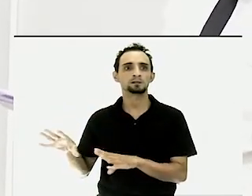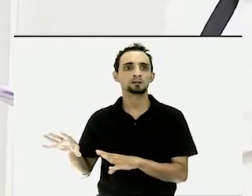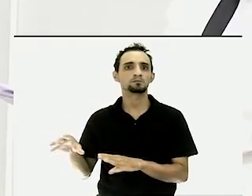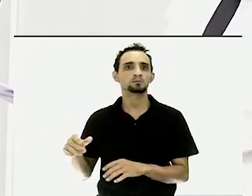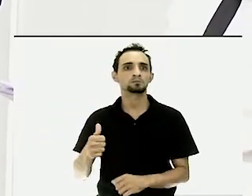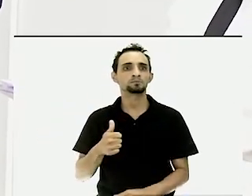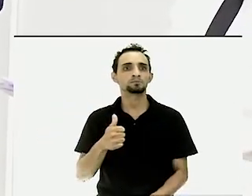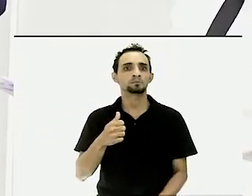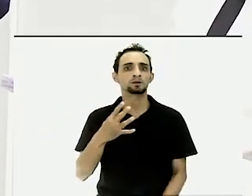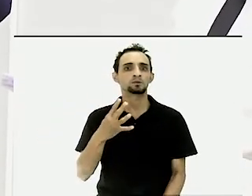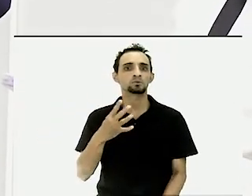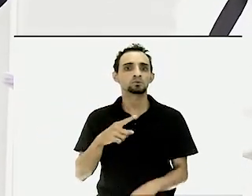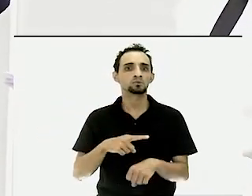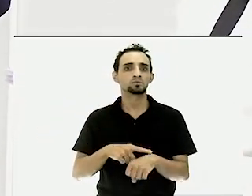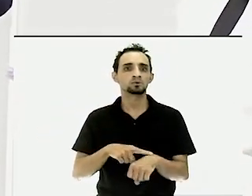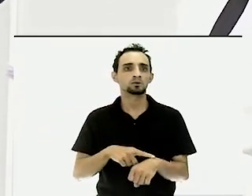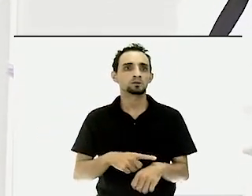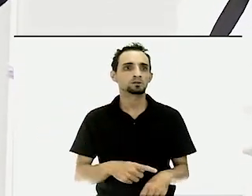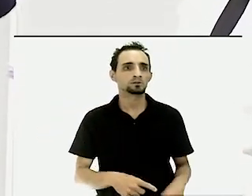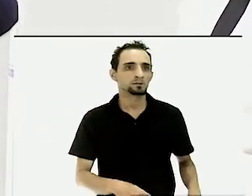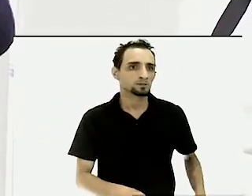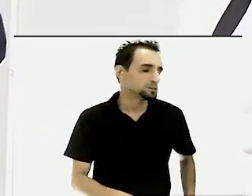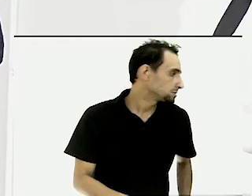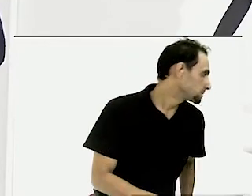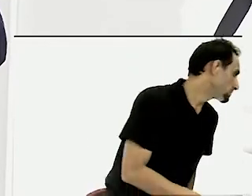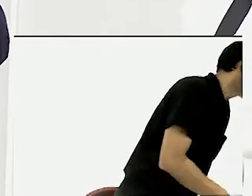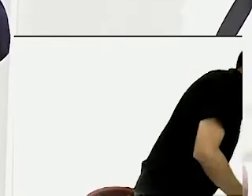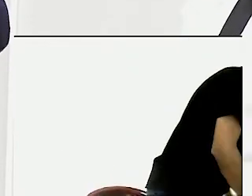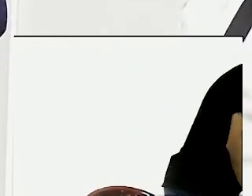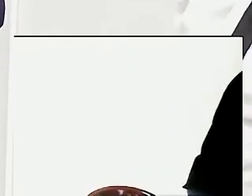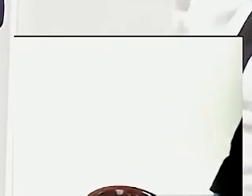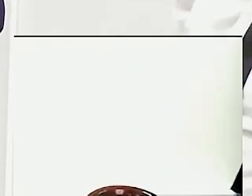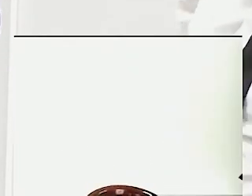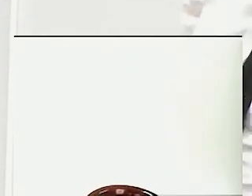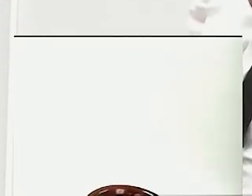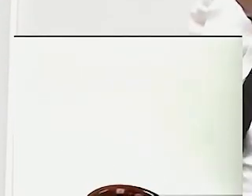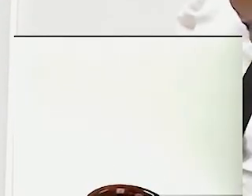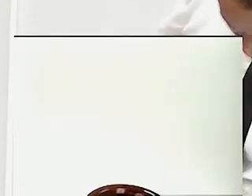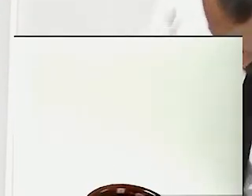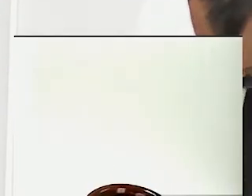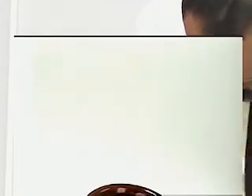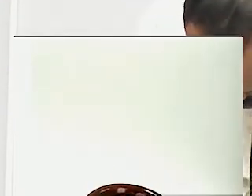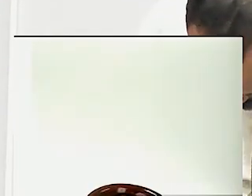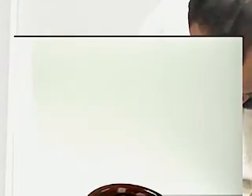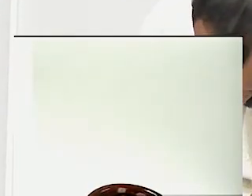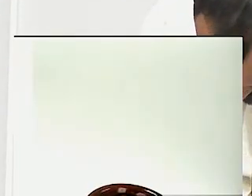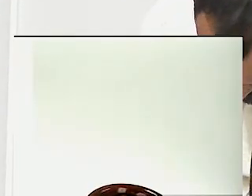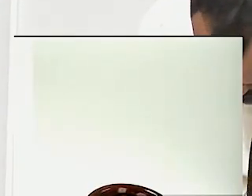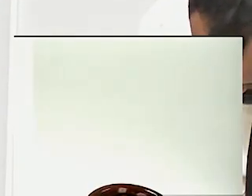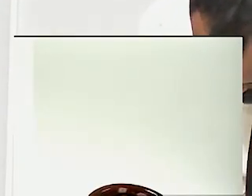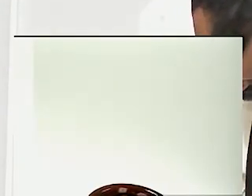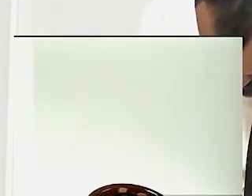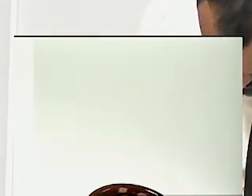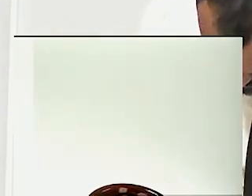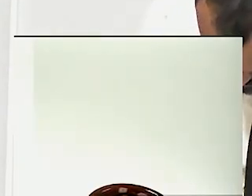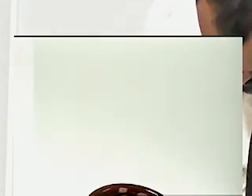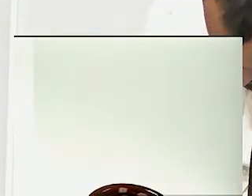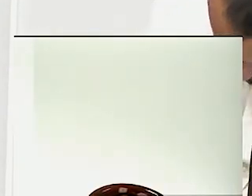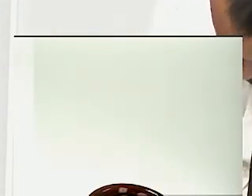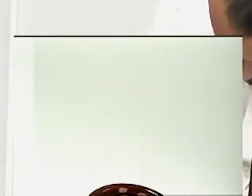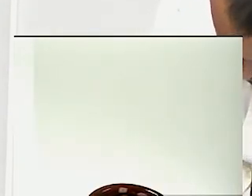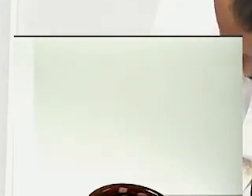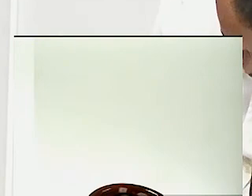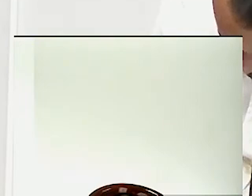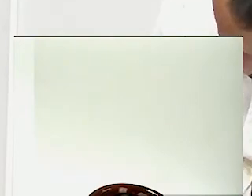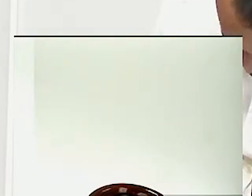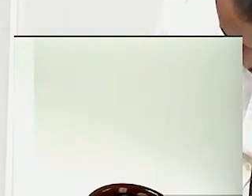perdão, viu? Estou ficando velho, estou ficando ruim, ficando surdo e esquecendo. Mas, ó, atendi um município que precisava fazer um contrato